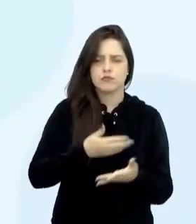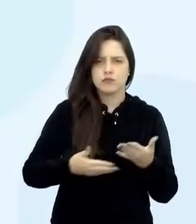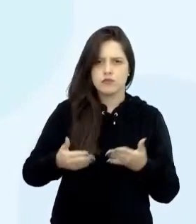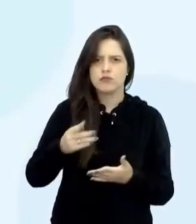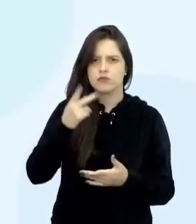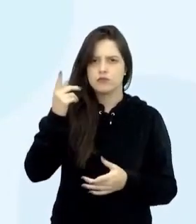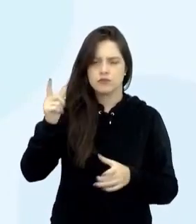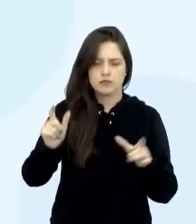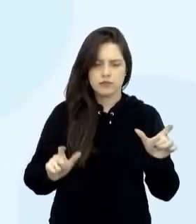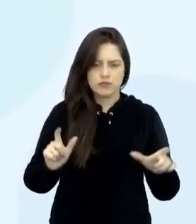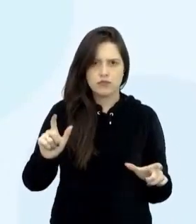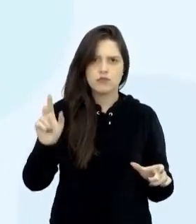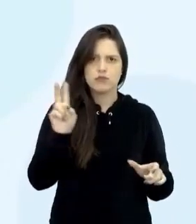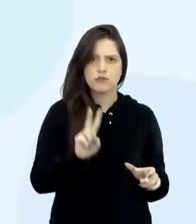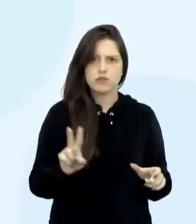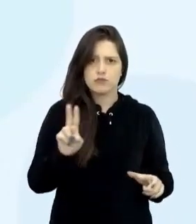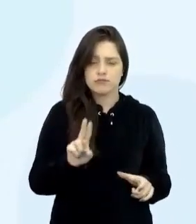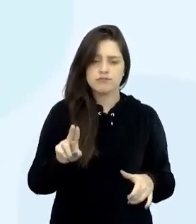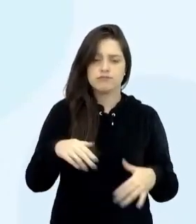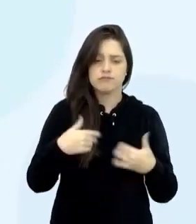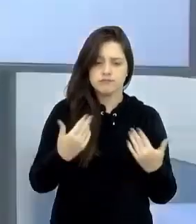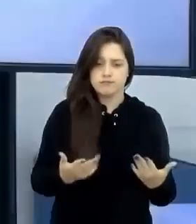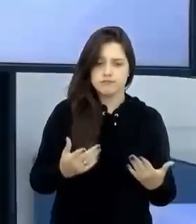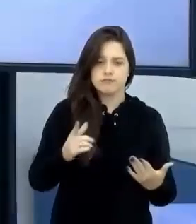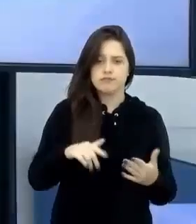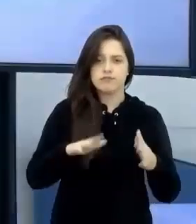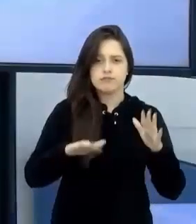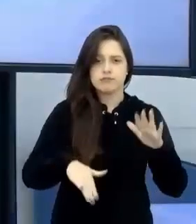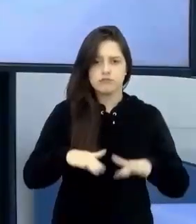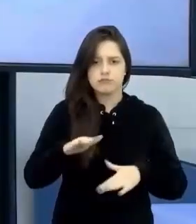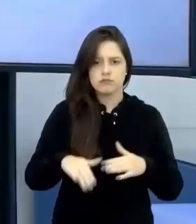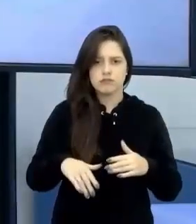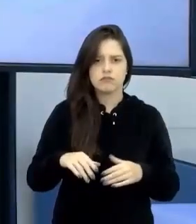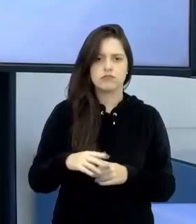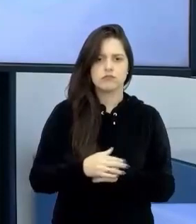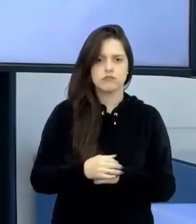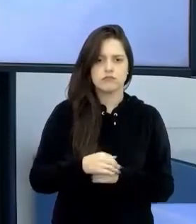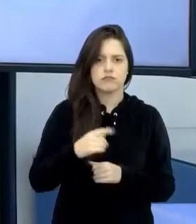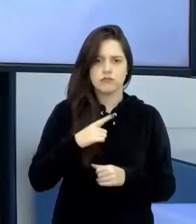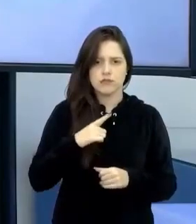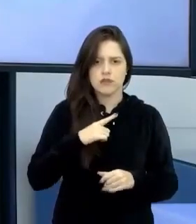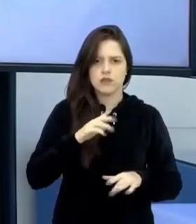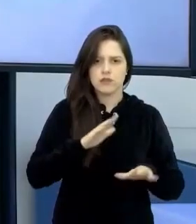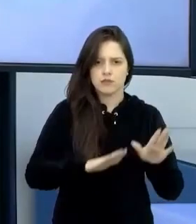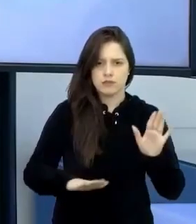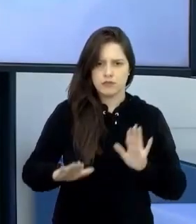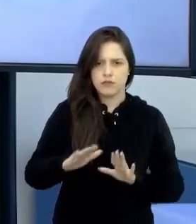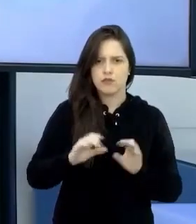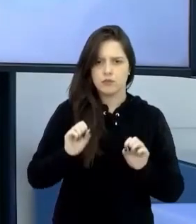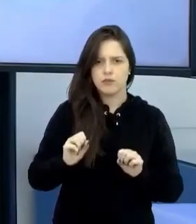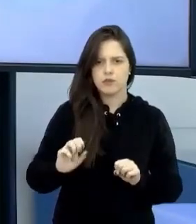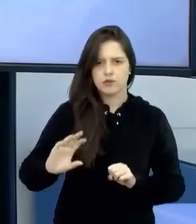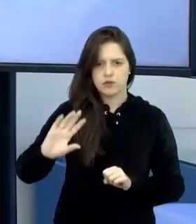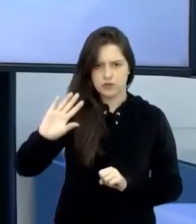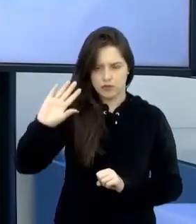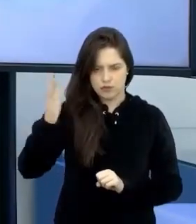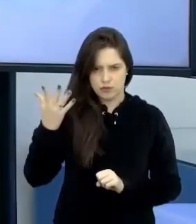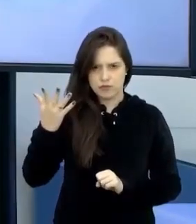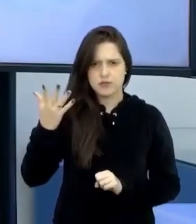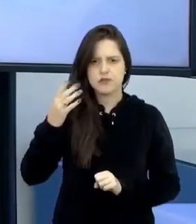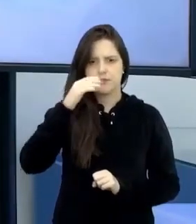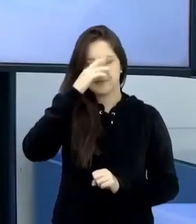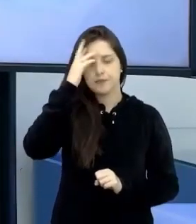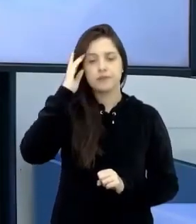futuras poderão também utilizar esse bem. E depende do meu cuidado para que isso aí possa acontecer de maneira efetiva,